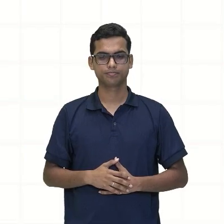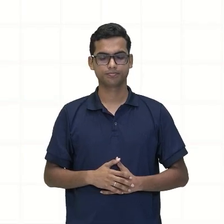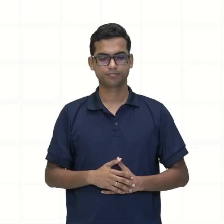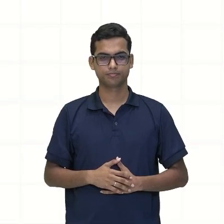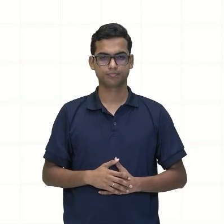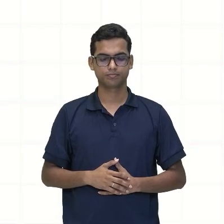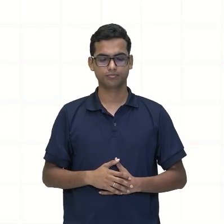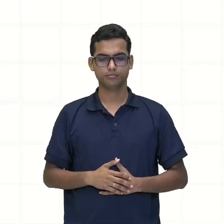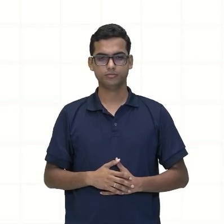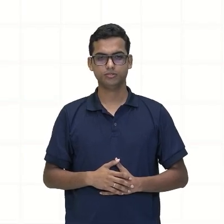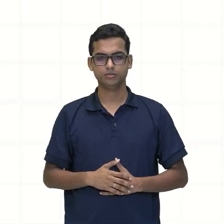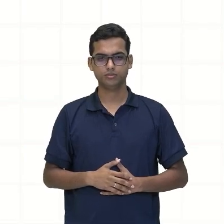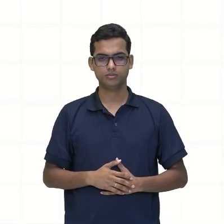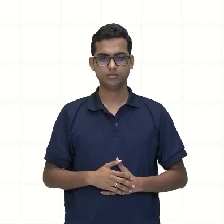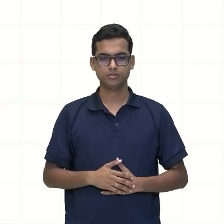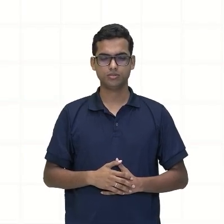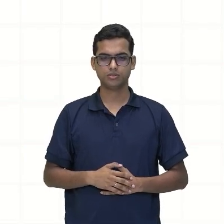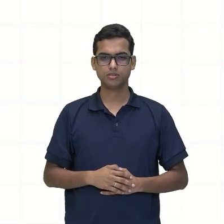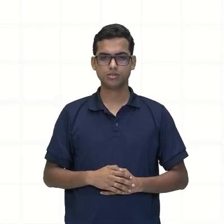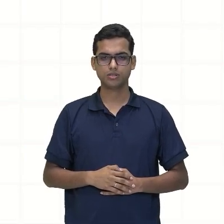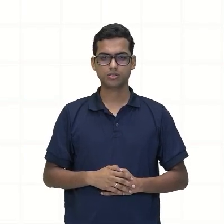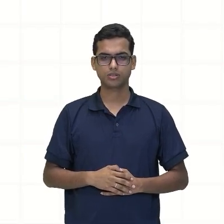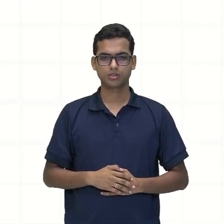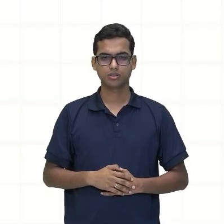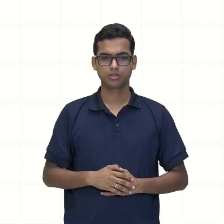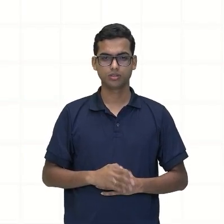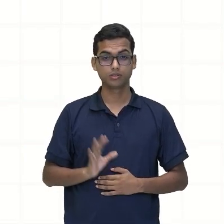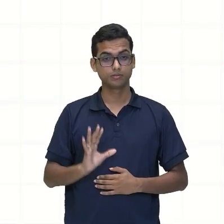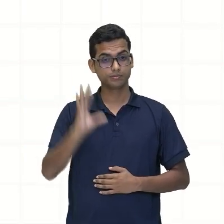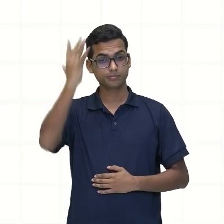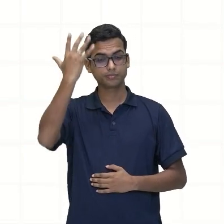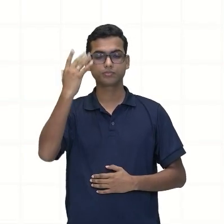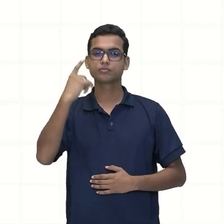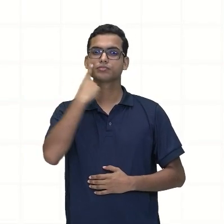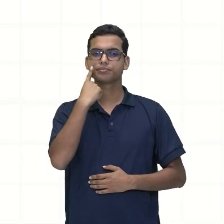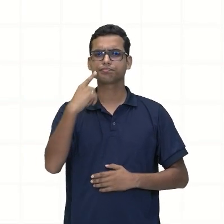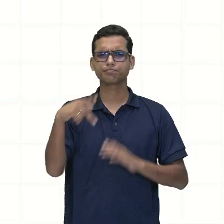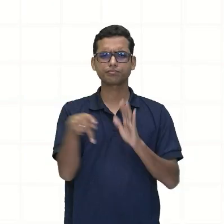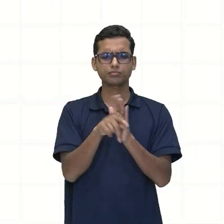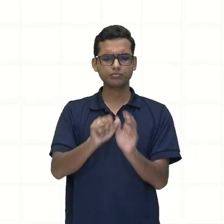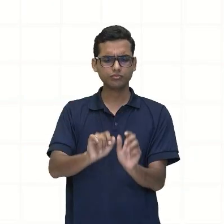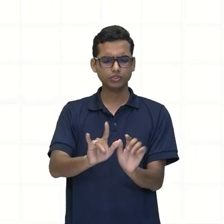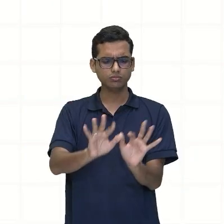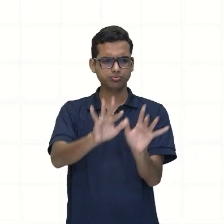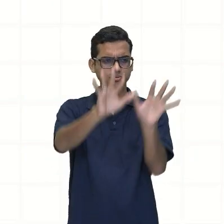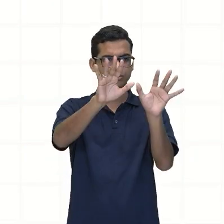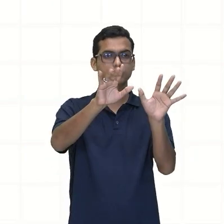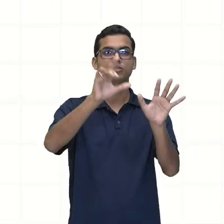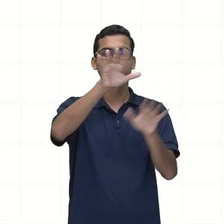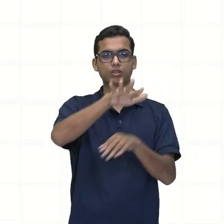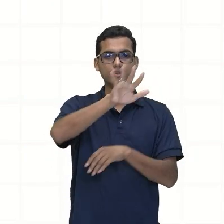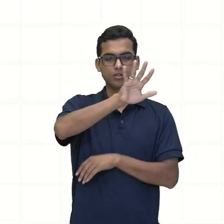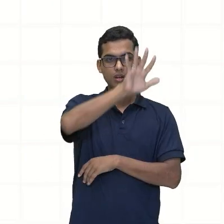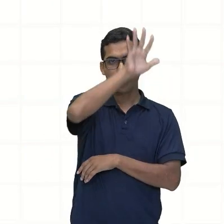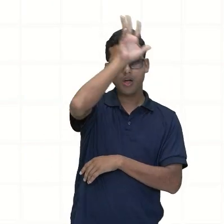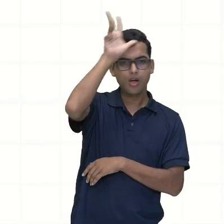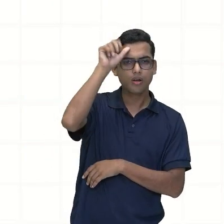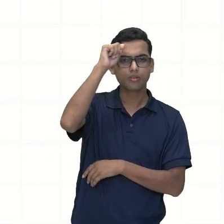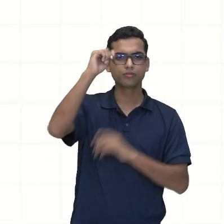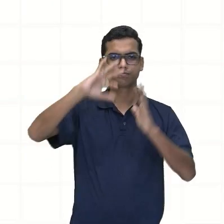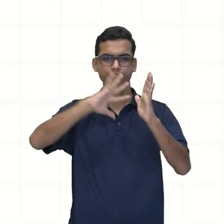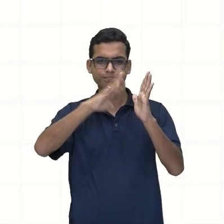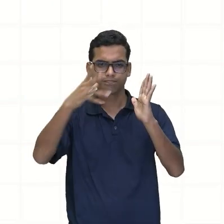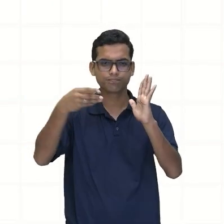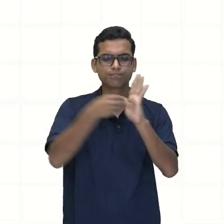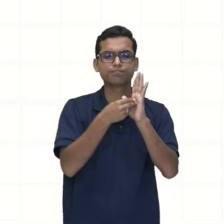migratórios, né, ocorrendo para a região da Amazônia, onde nós temos aí o ciclo da borracha, né, e aí a gente